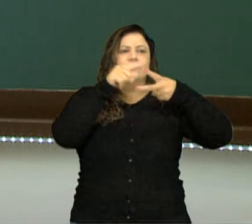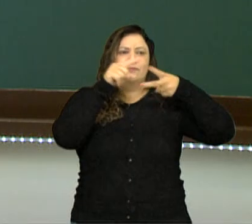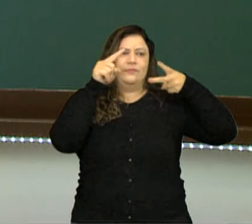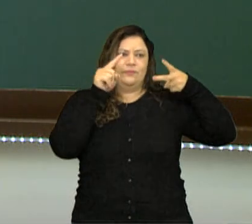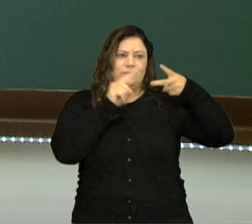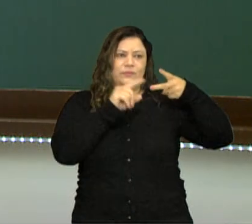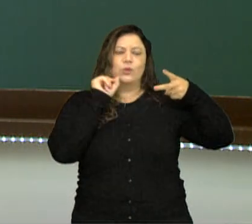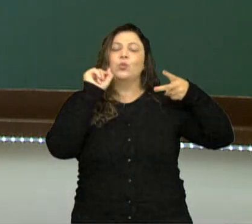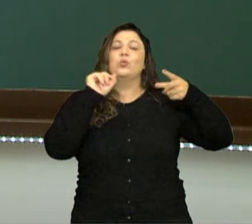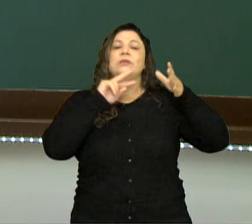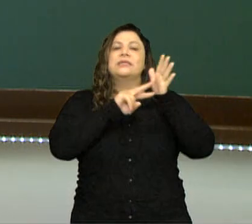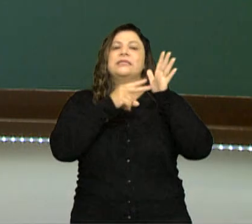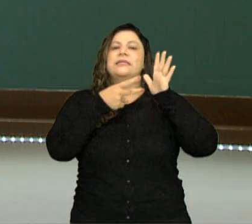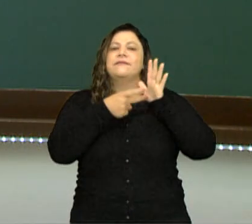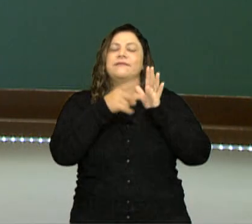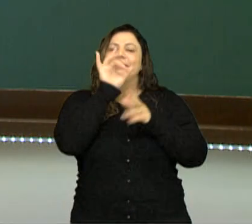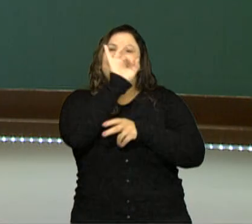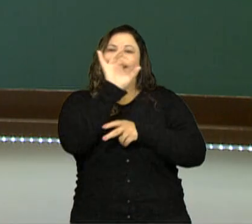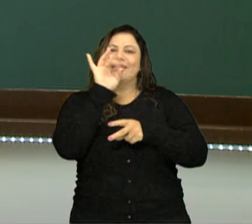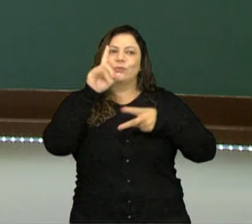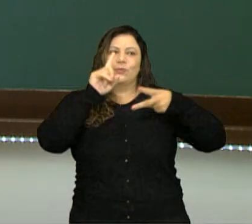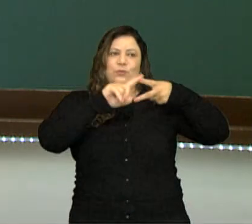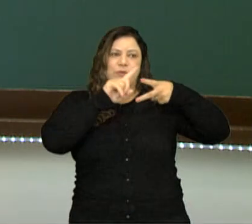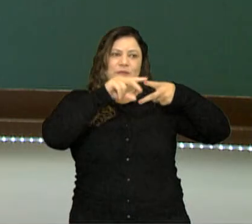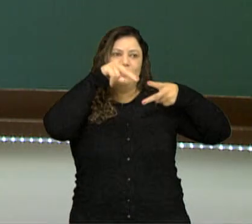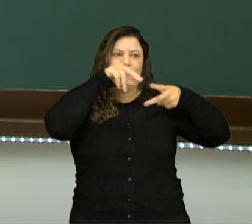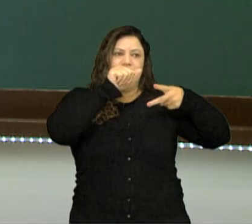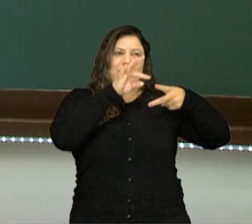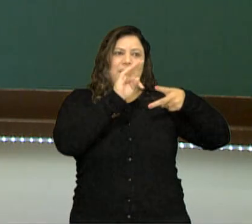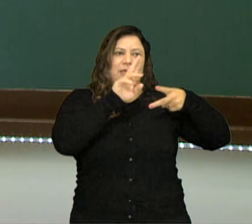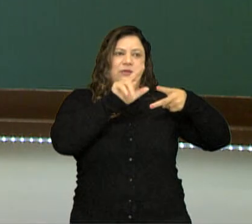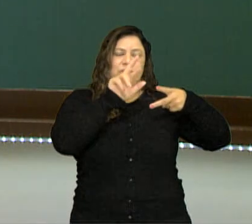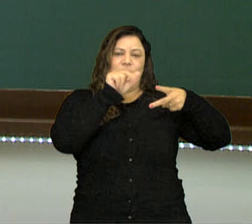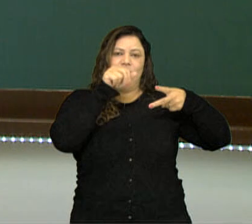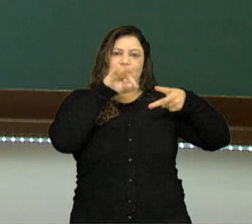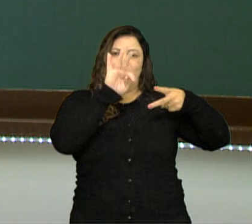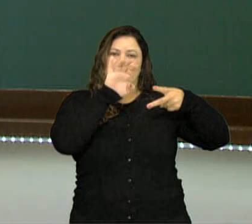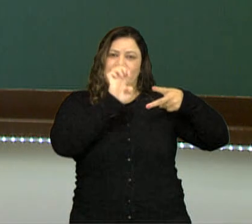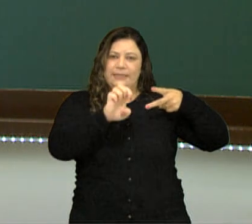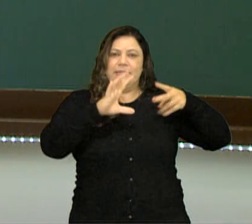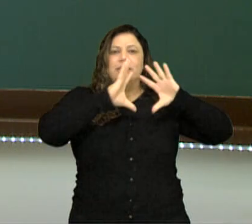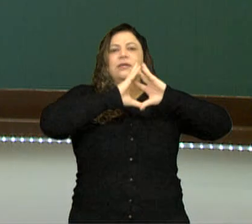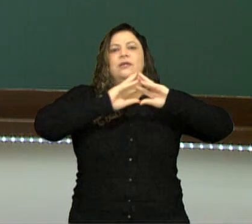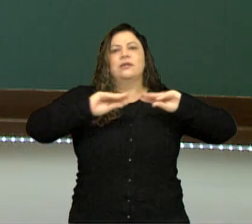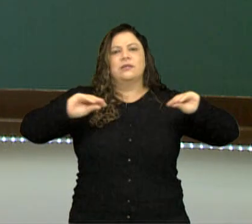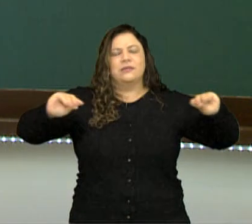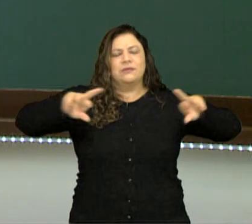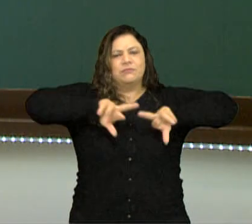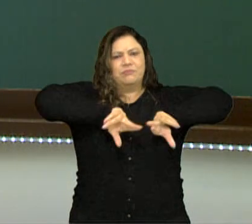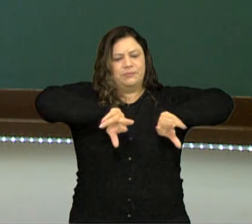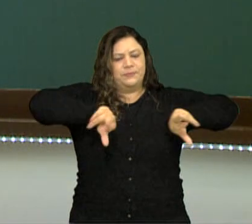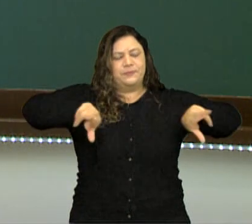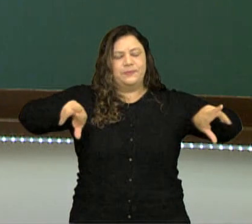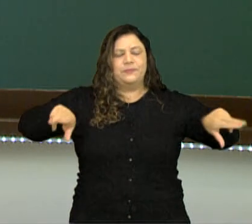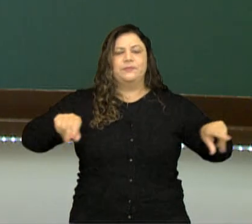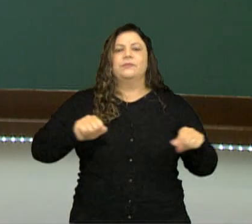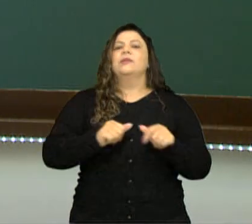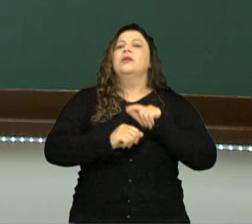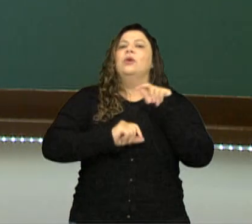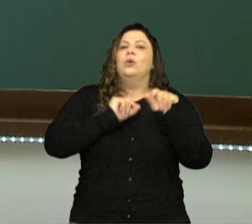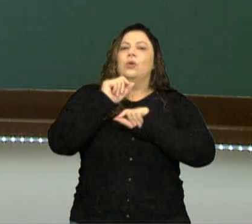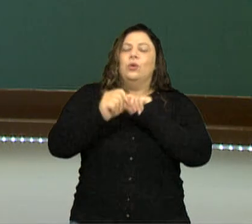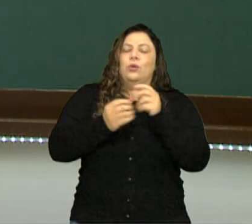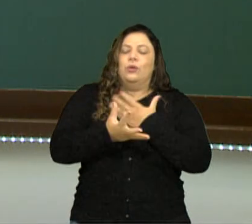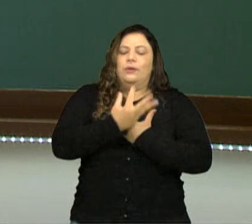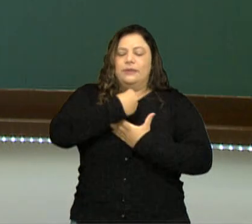melhor o que significa isso. Natura naturans é a ideia de que a substância e seus atributos, como a atividade eterna